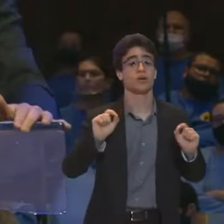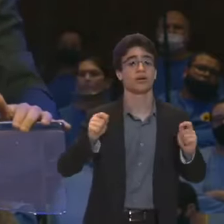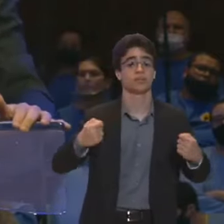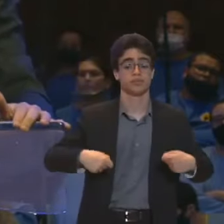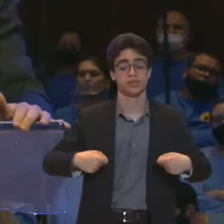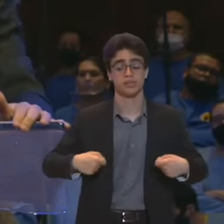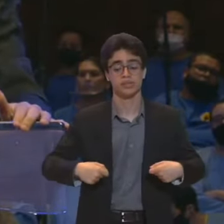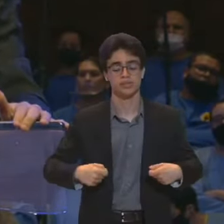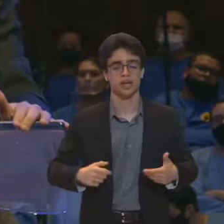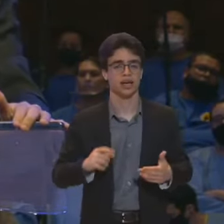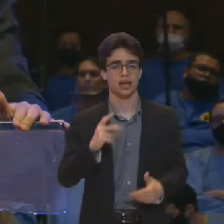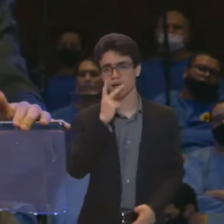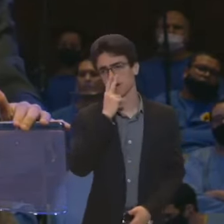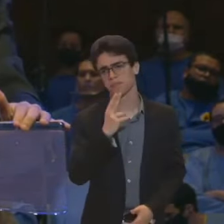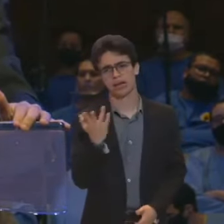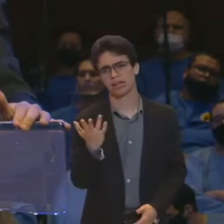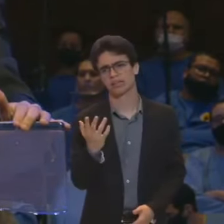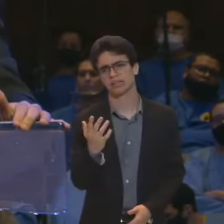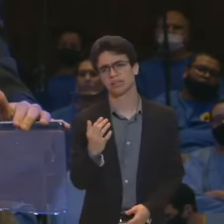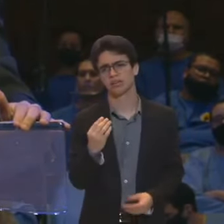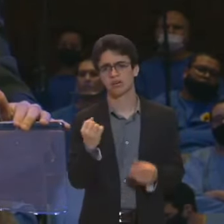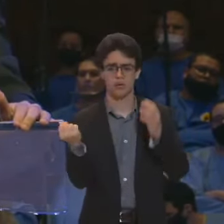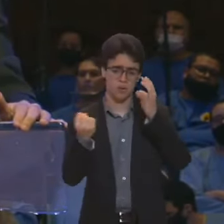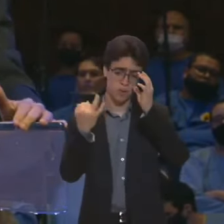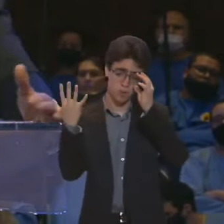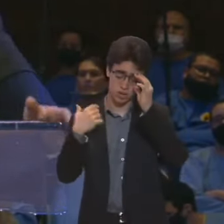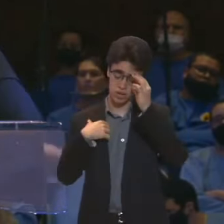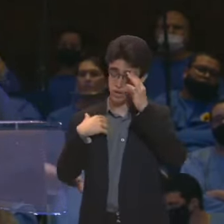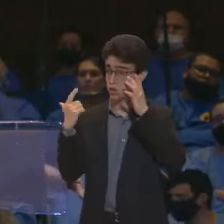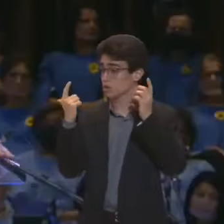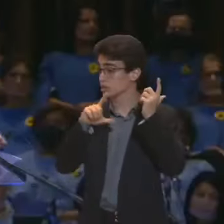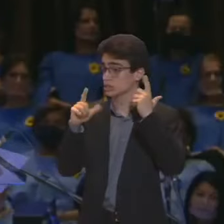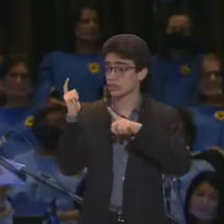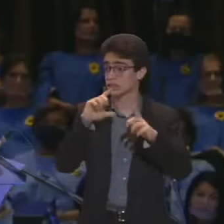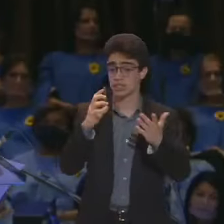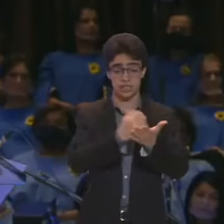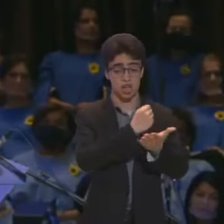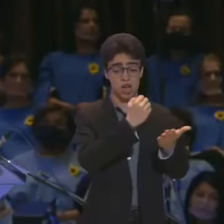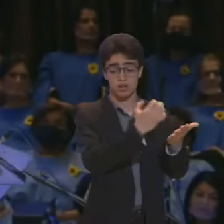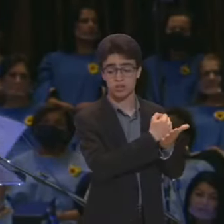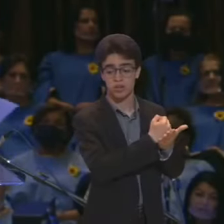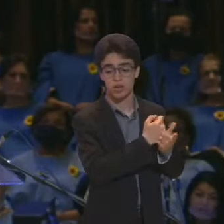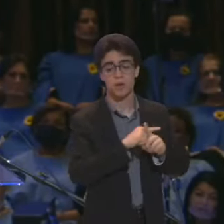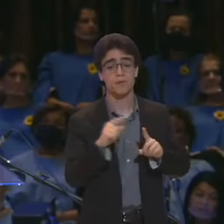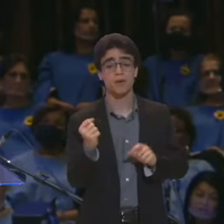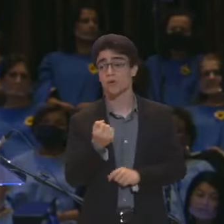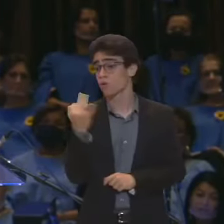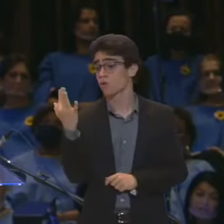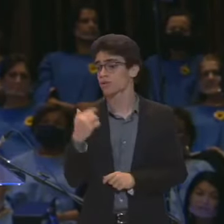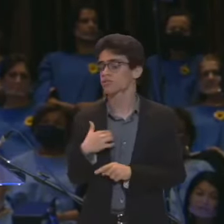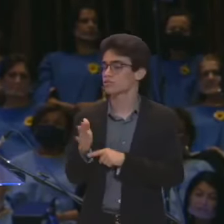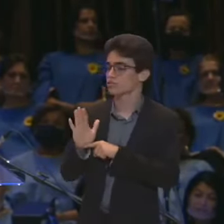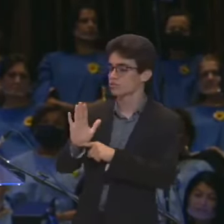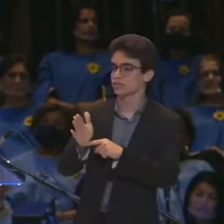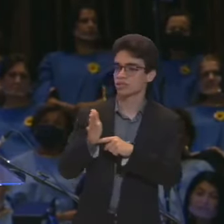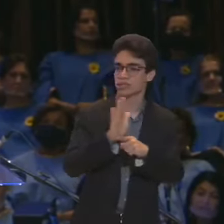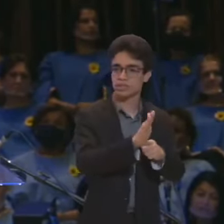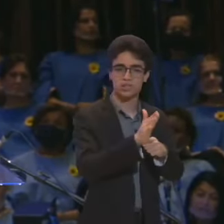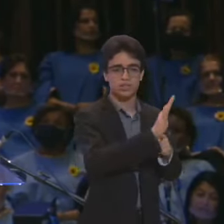de tempos em tempos não é tanto o quantos eu conquistei para Cristo, mas é quantos eu ajudei em nome de